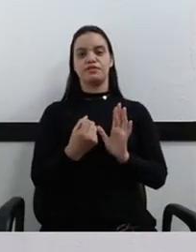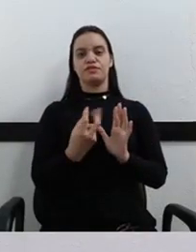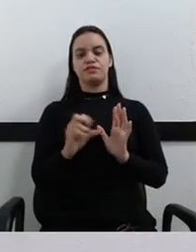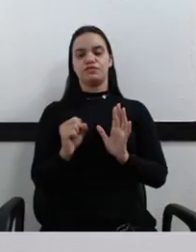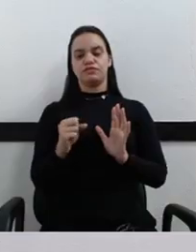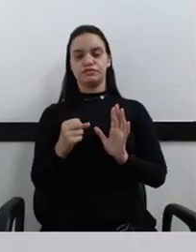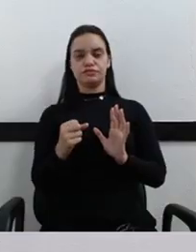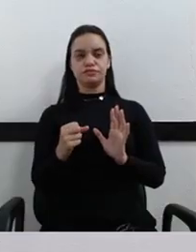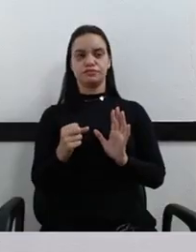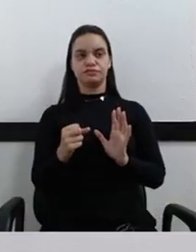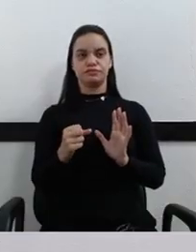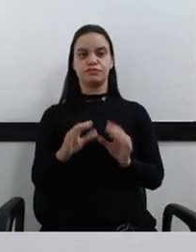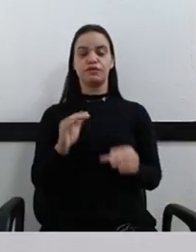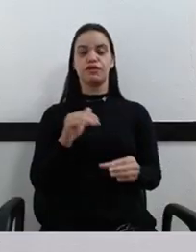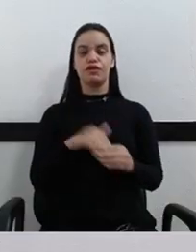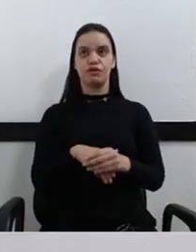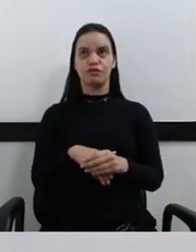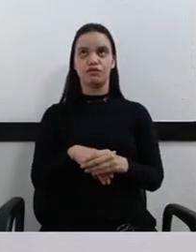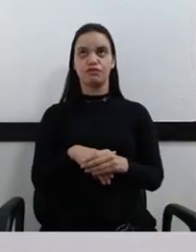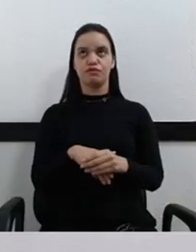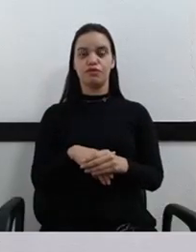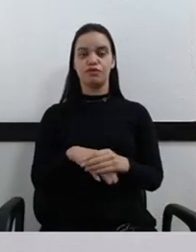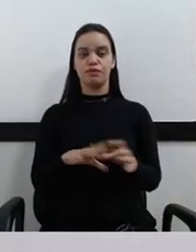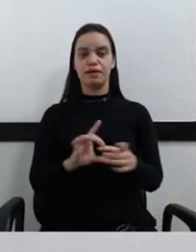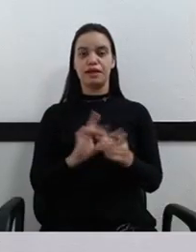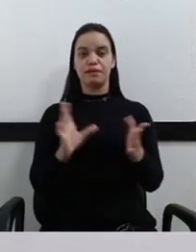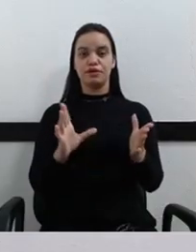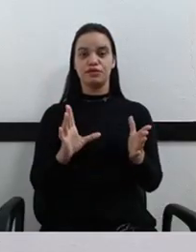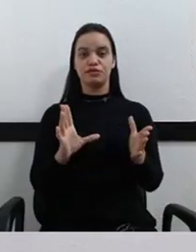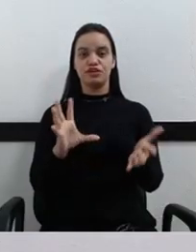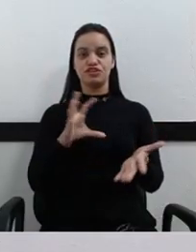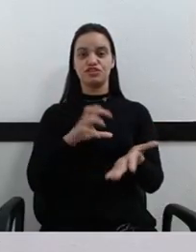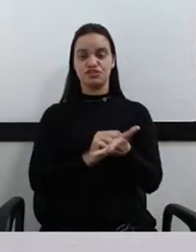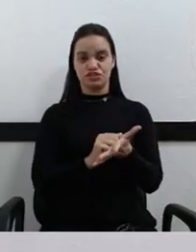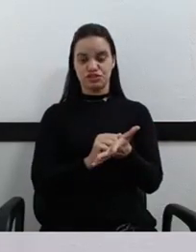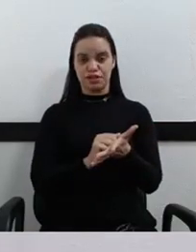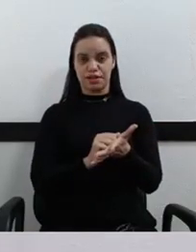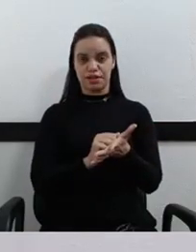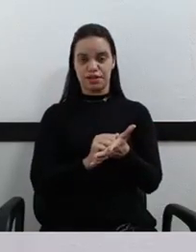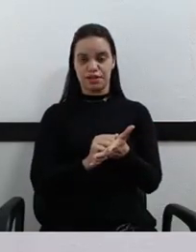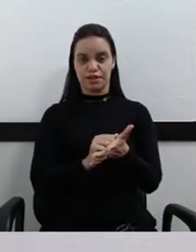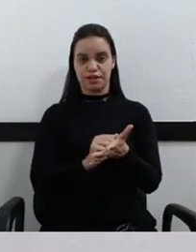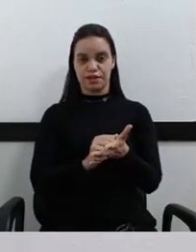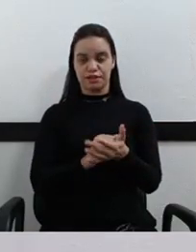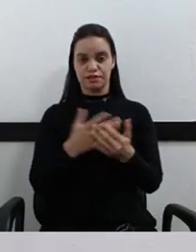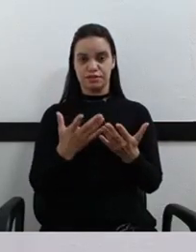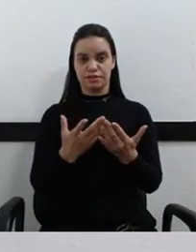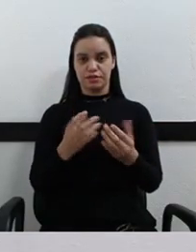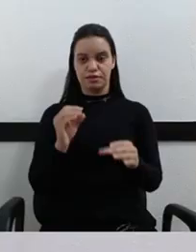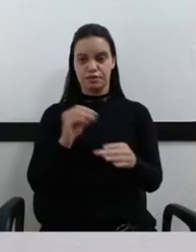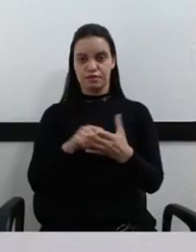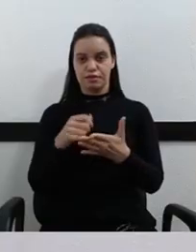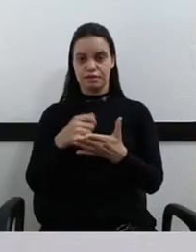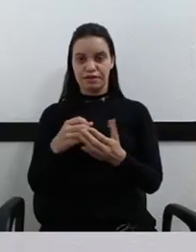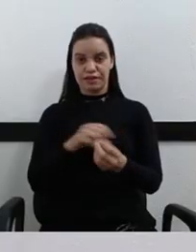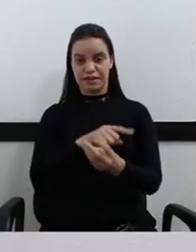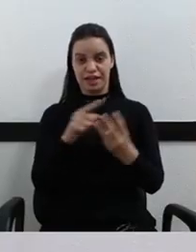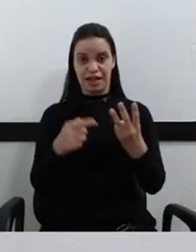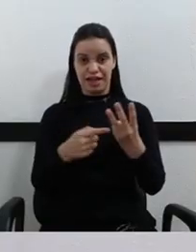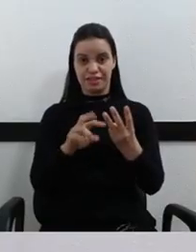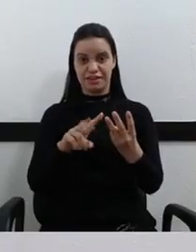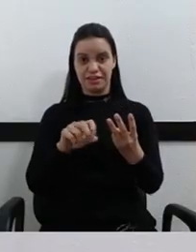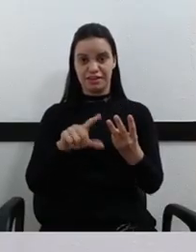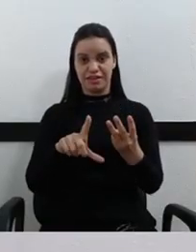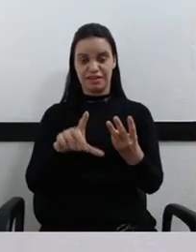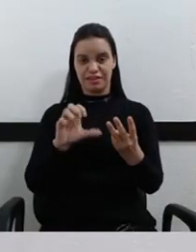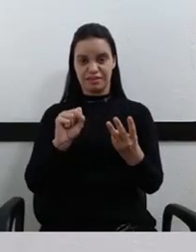deliberação 38, voto pela abertura de inscrições com a consequente publicação digital para o preenchimento das 3 vagas